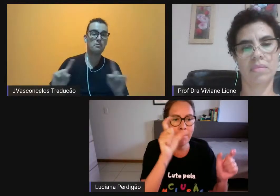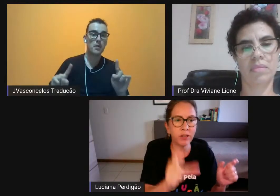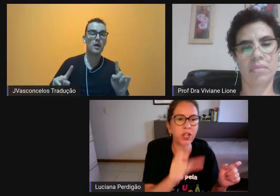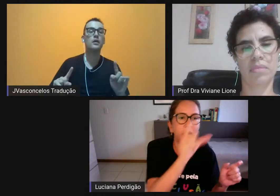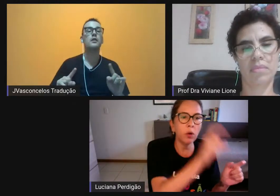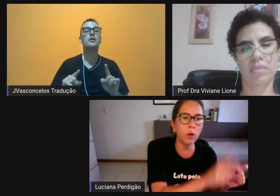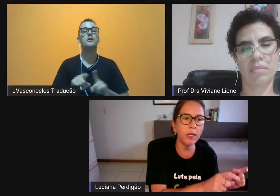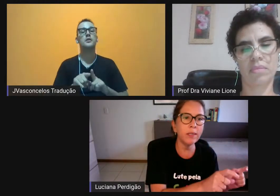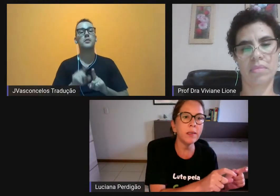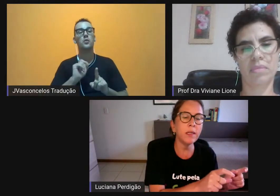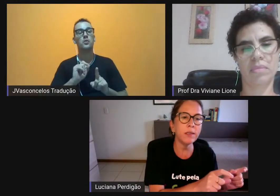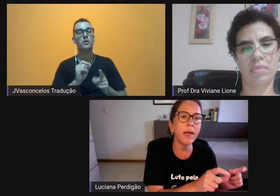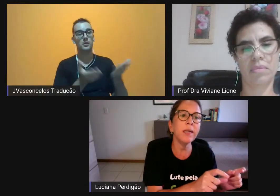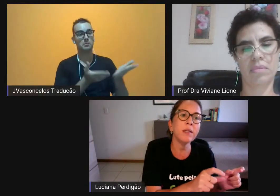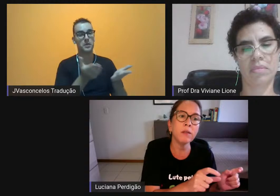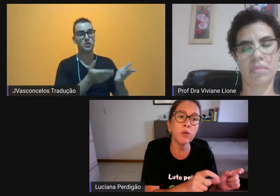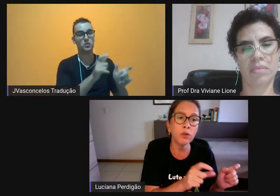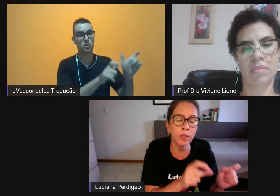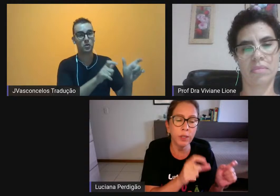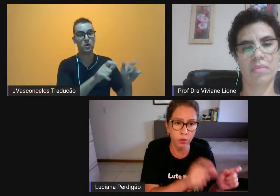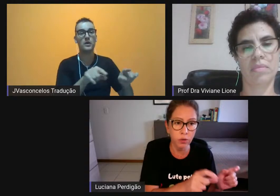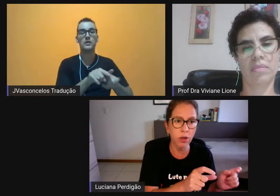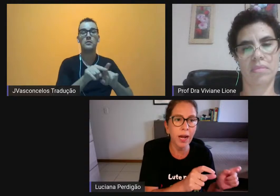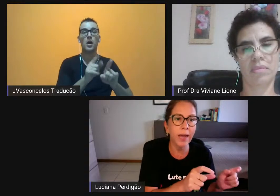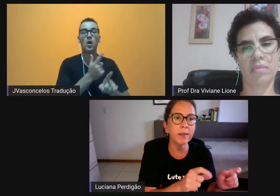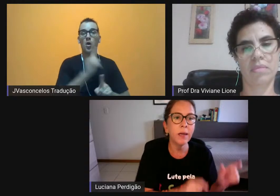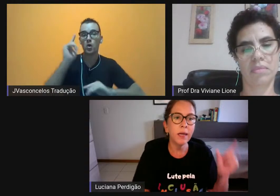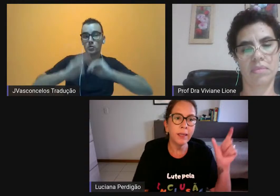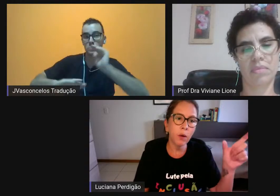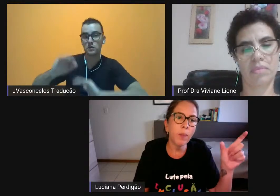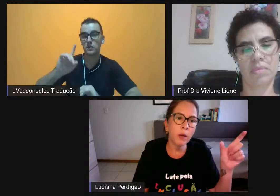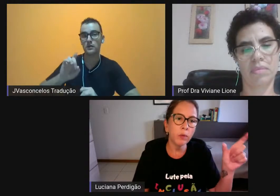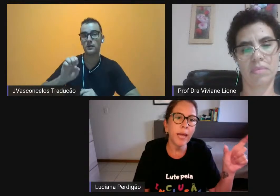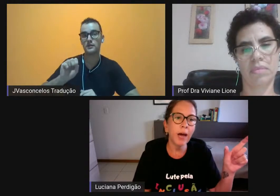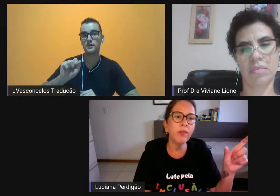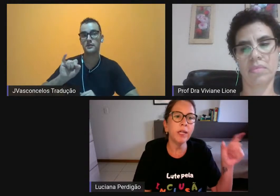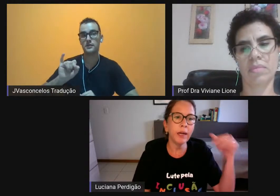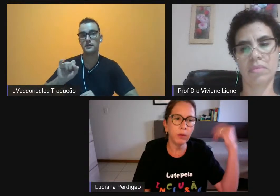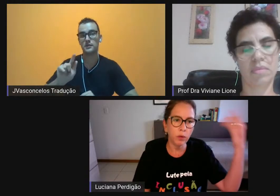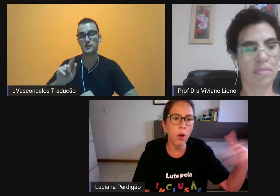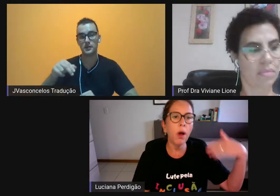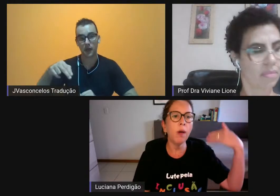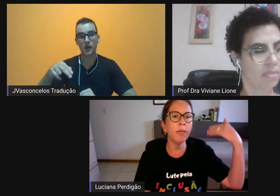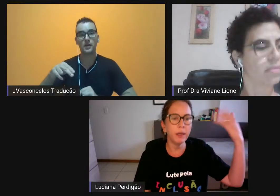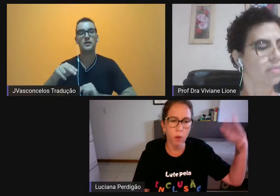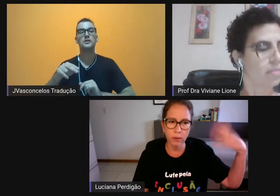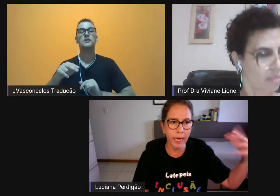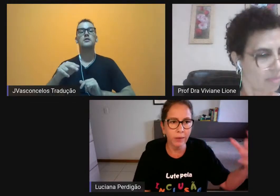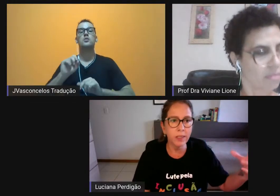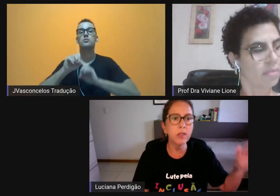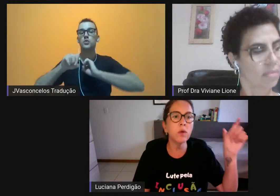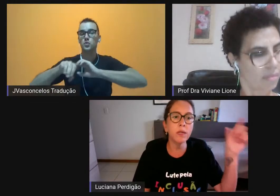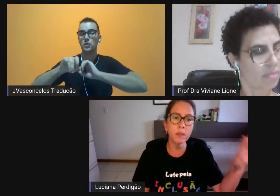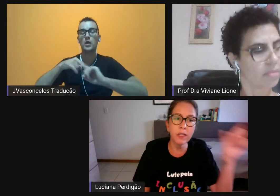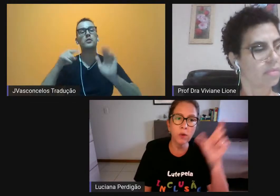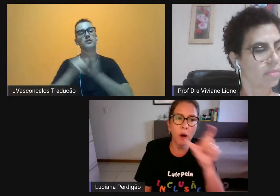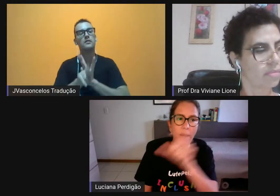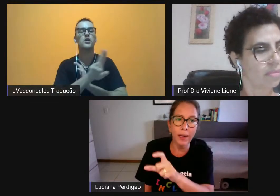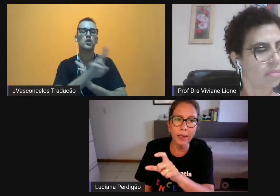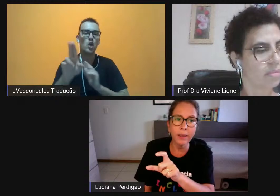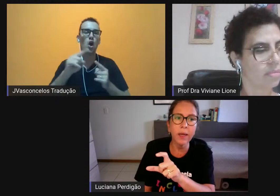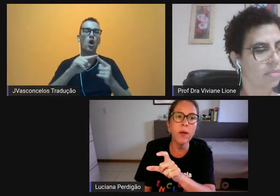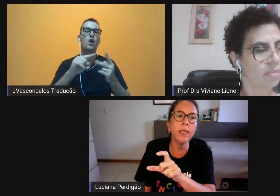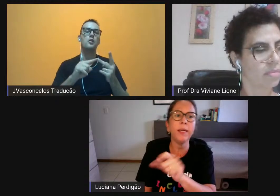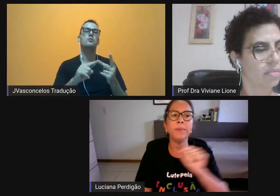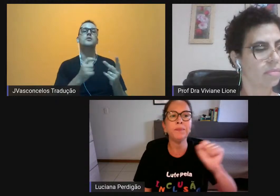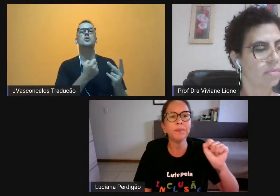também mediadores e designers instrucionais. Então, eu perguntava, né, o nome, contato, essas coisas, mas qual